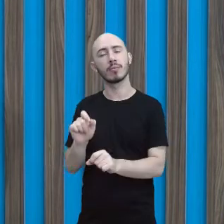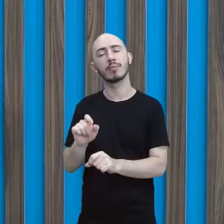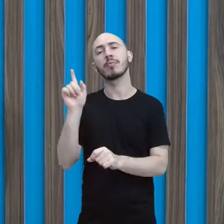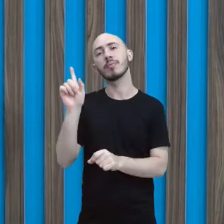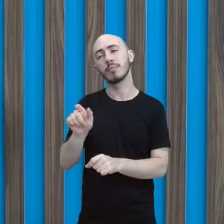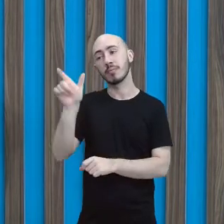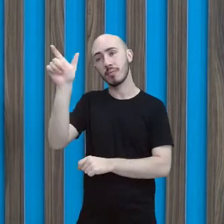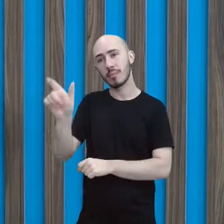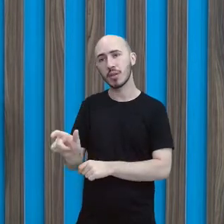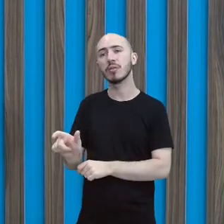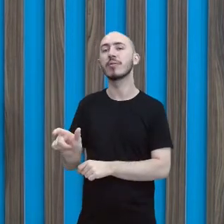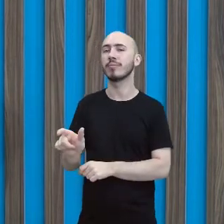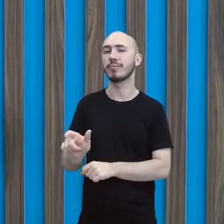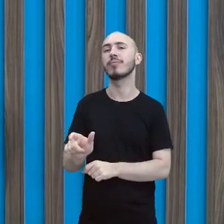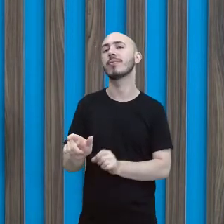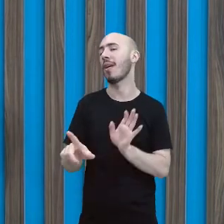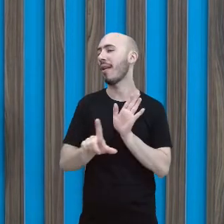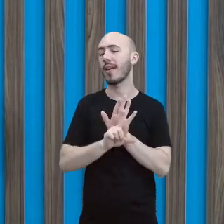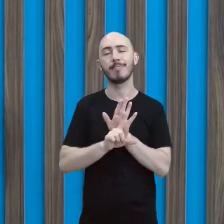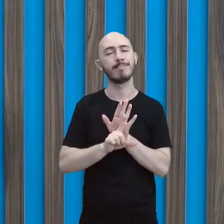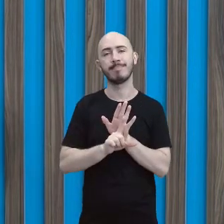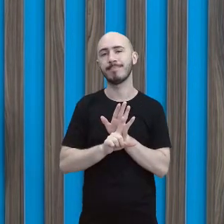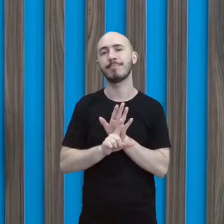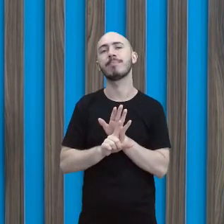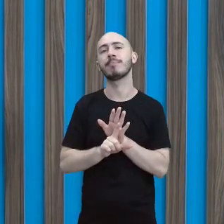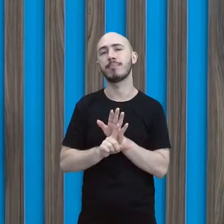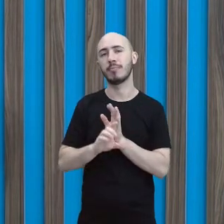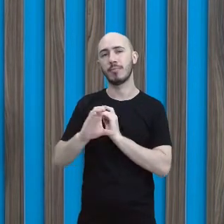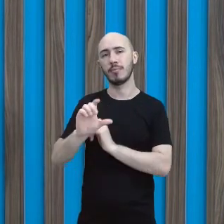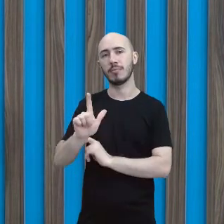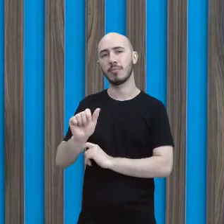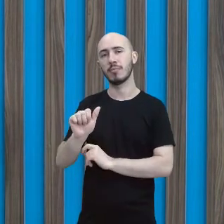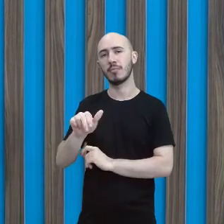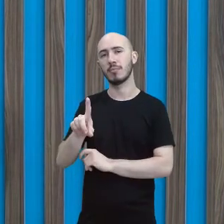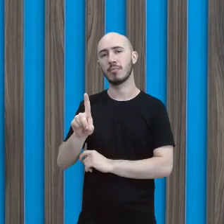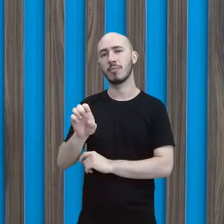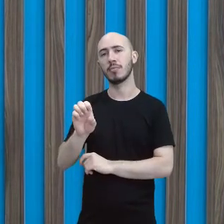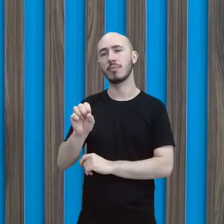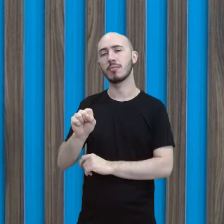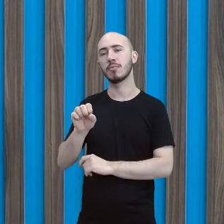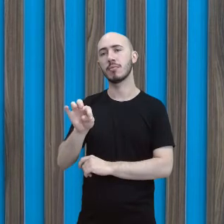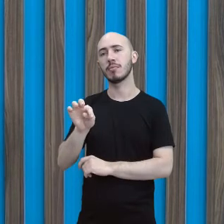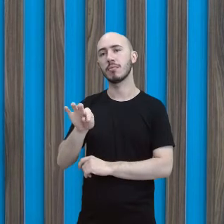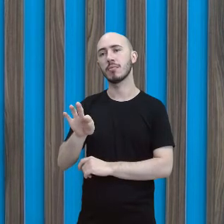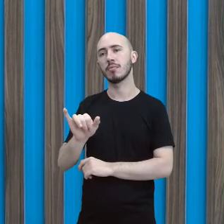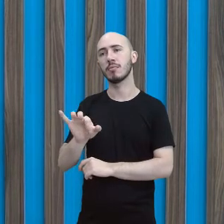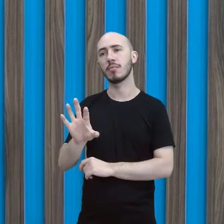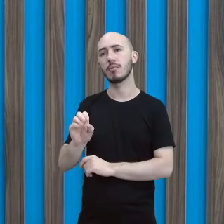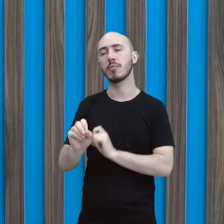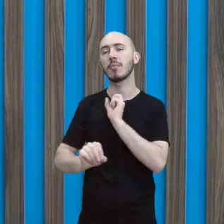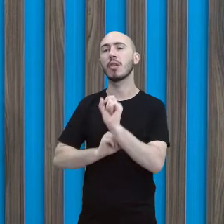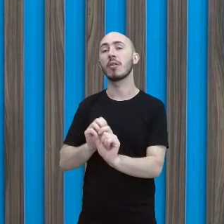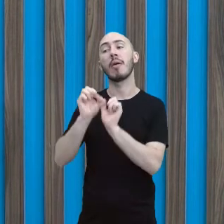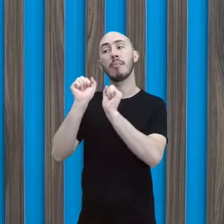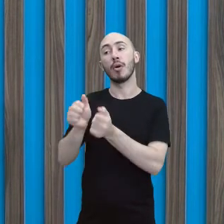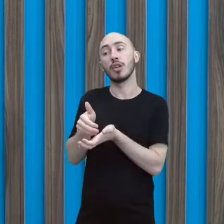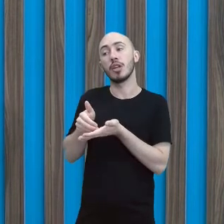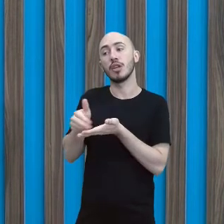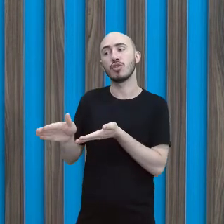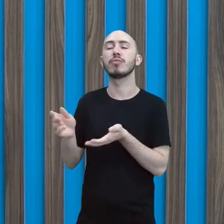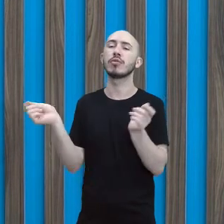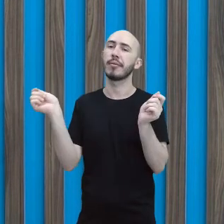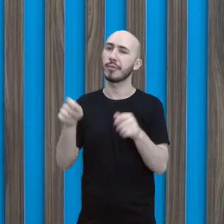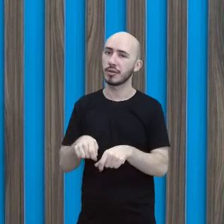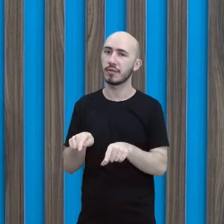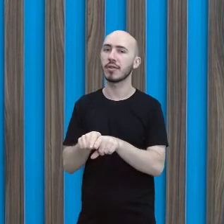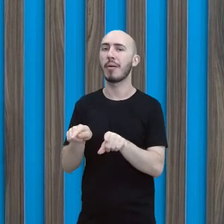imigrante ilegal, clandestino, correndo o risco, né, professor, de ser deportado, né, professor, mandarem de